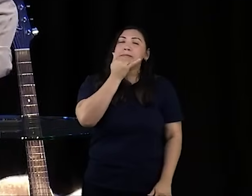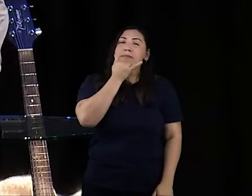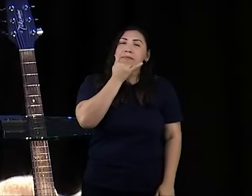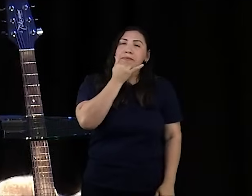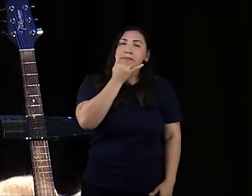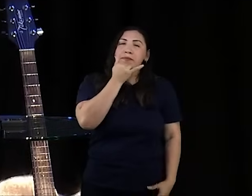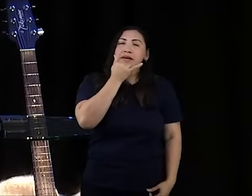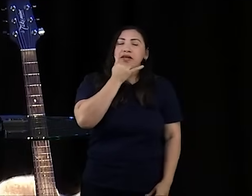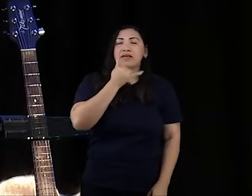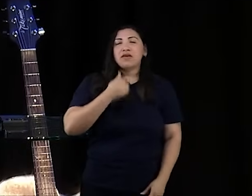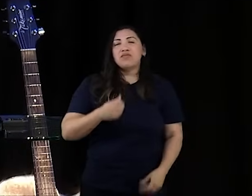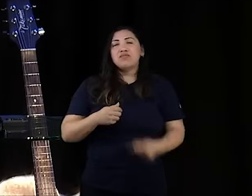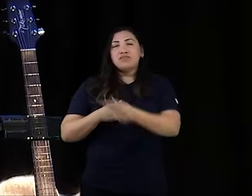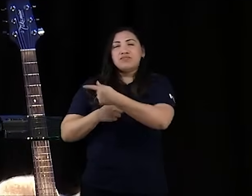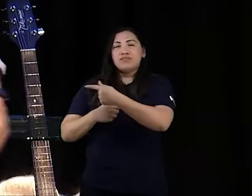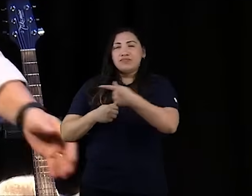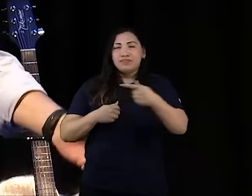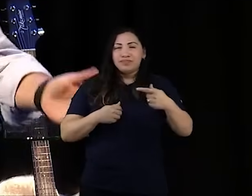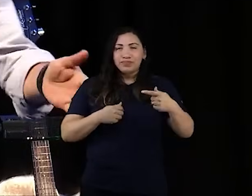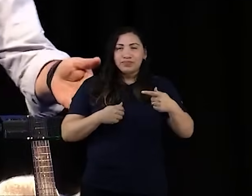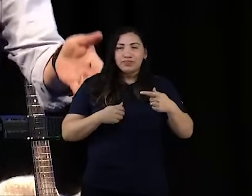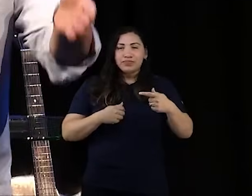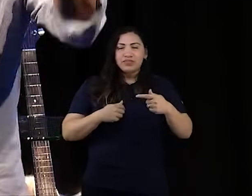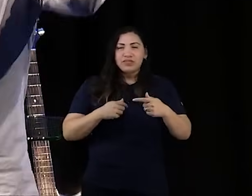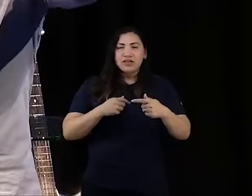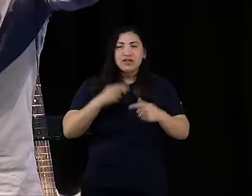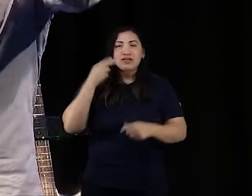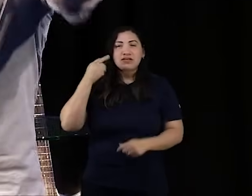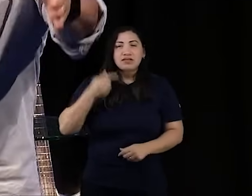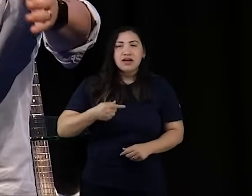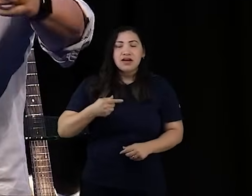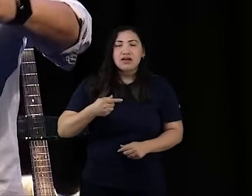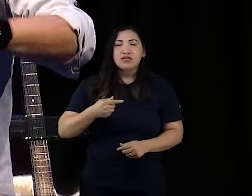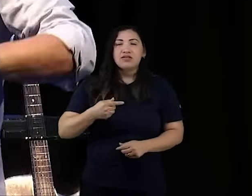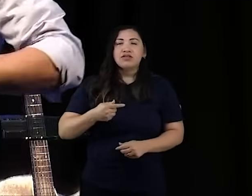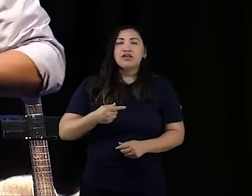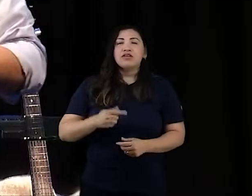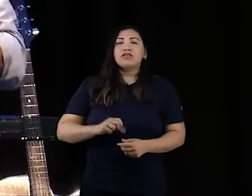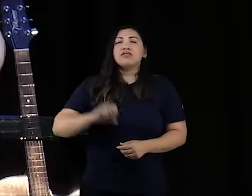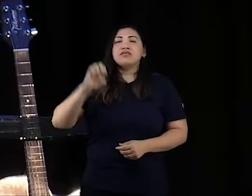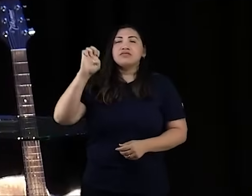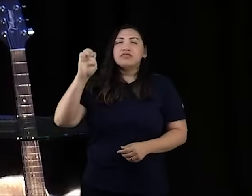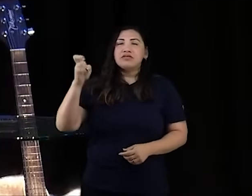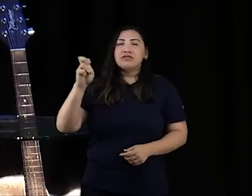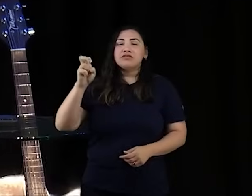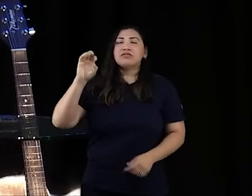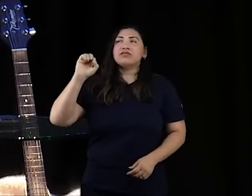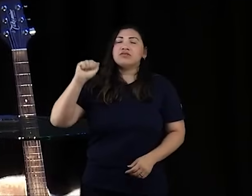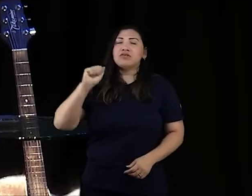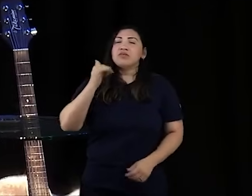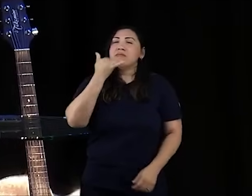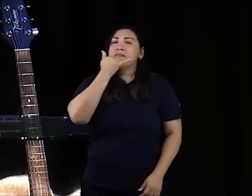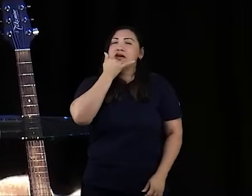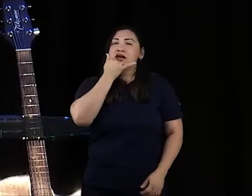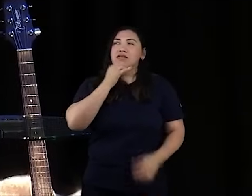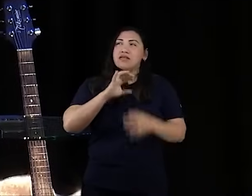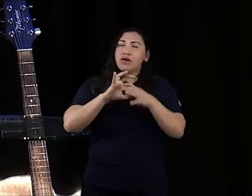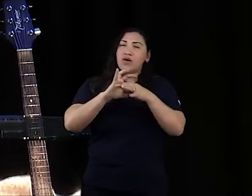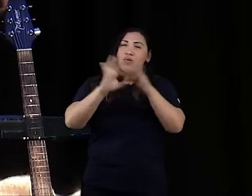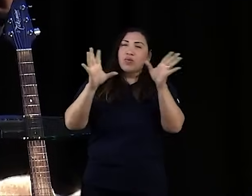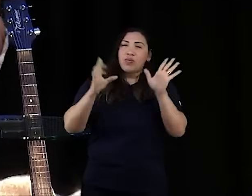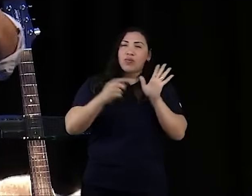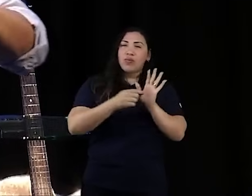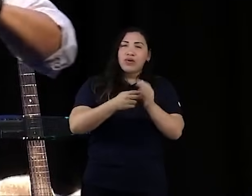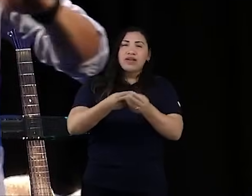né são sete semanas de anos 49 anos no no ano 50 o perdão era liberado então